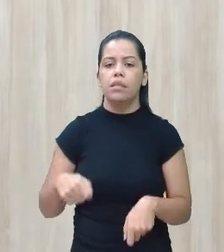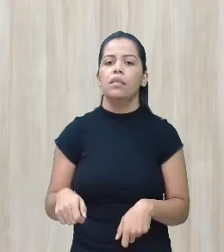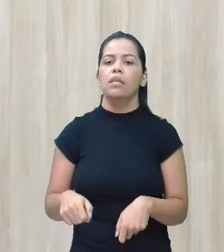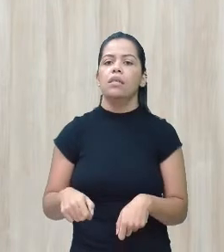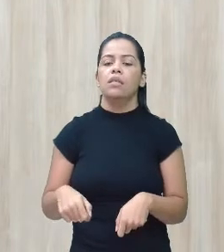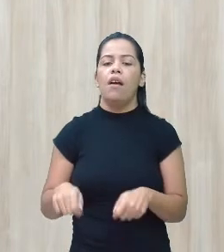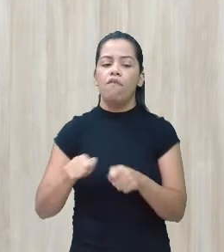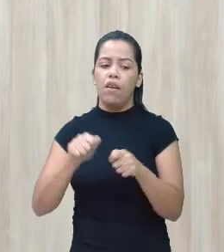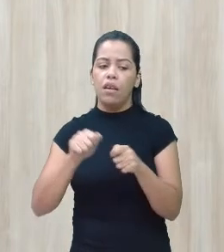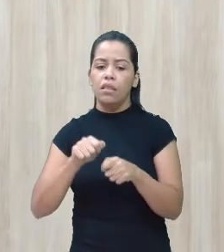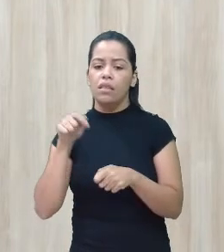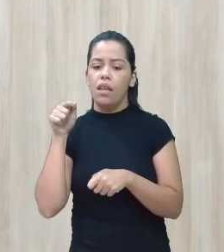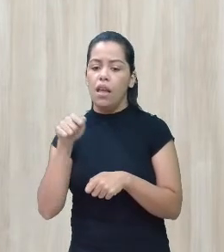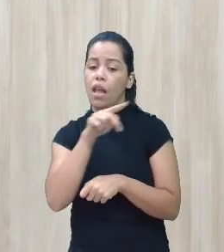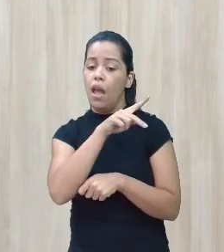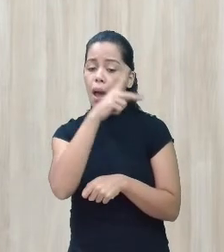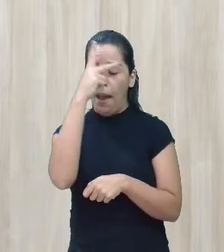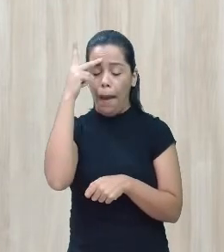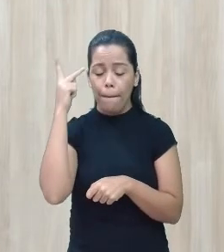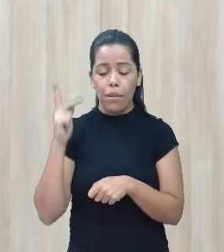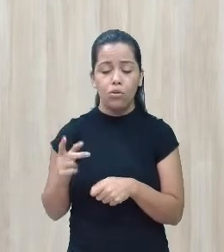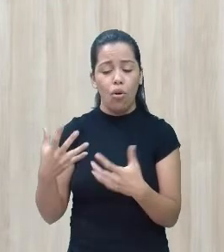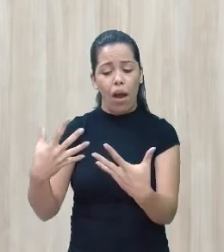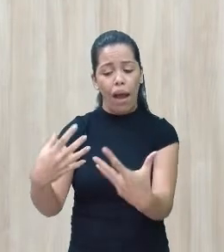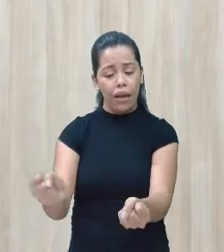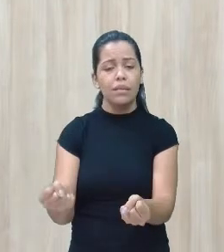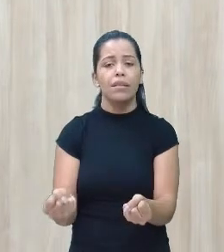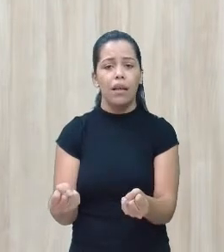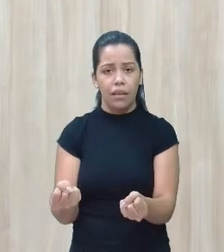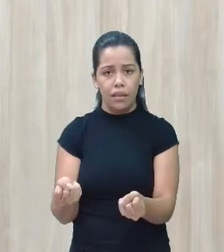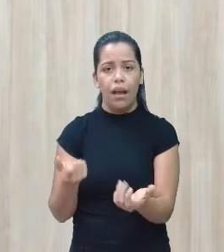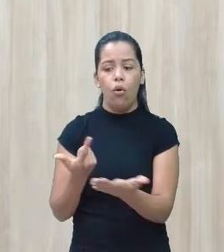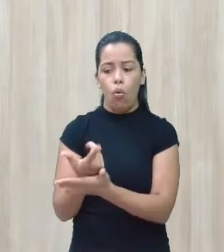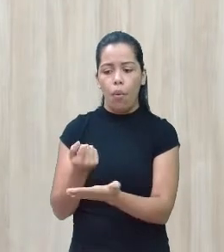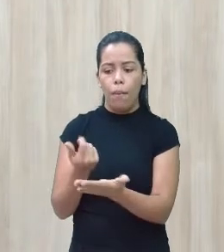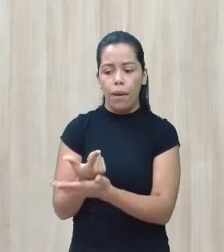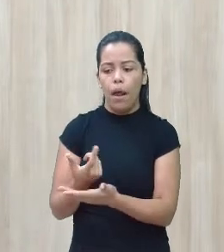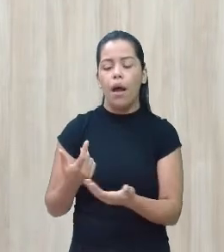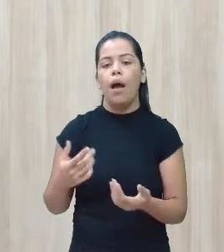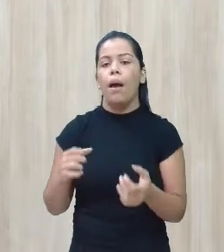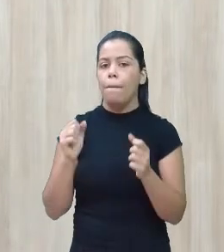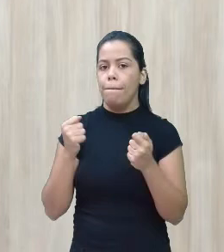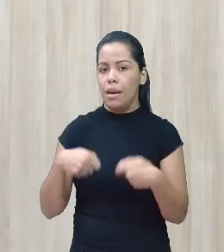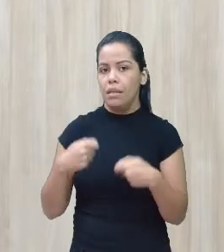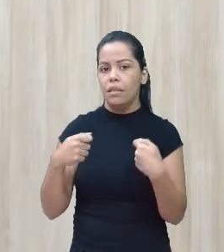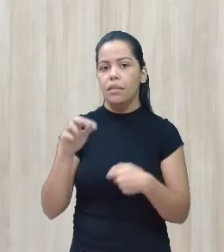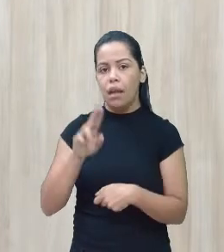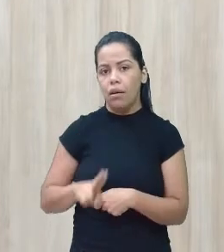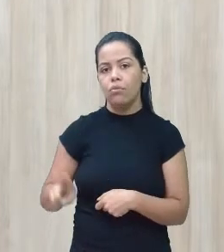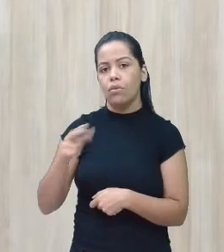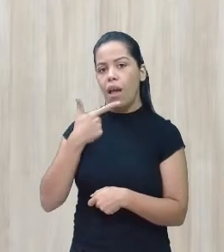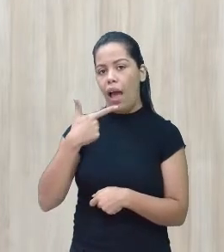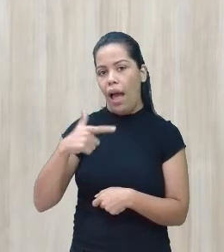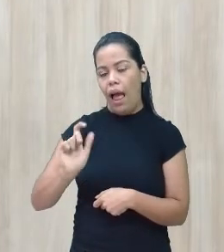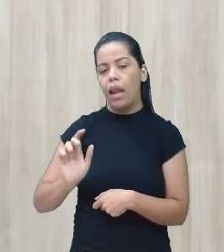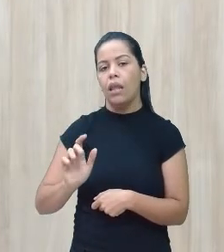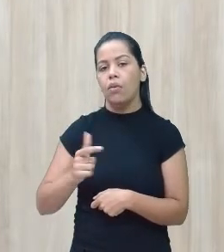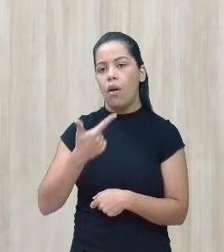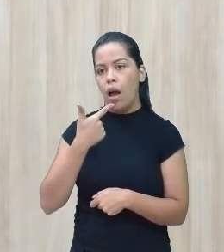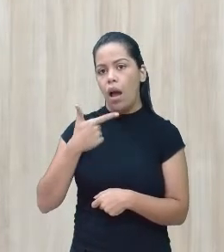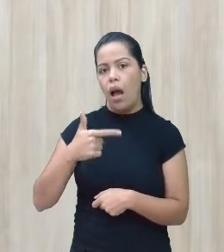é muito melhor usar a língua padrão, tá certo? Mesmo que você simplifique palavras, faça